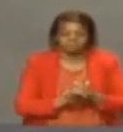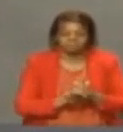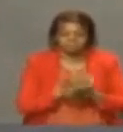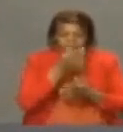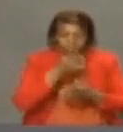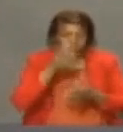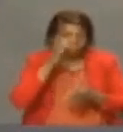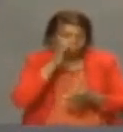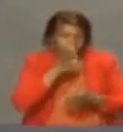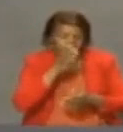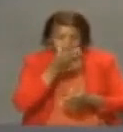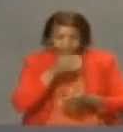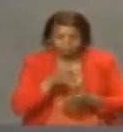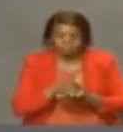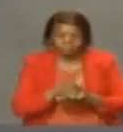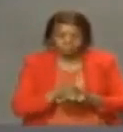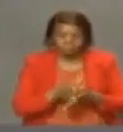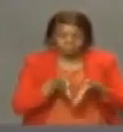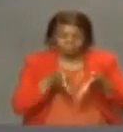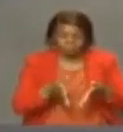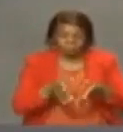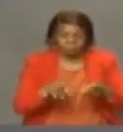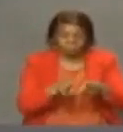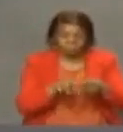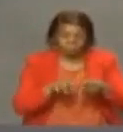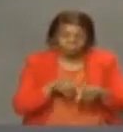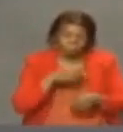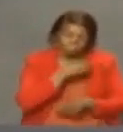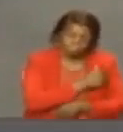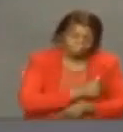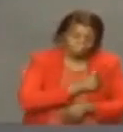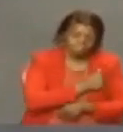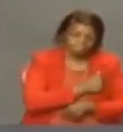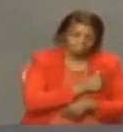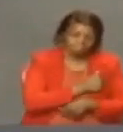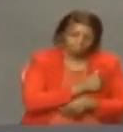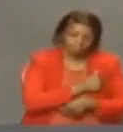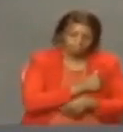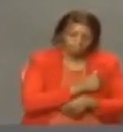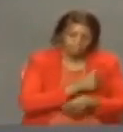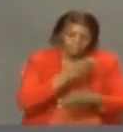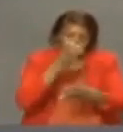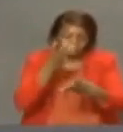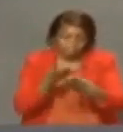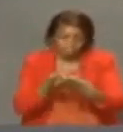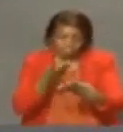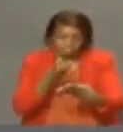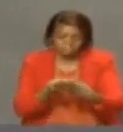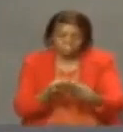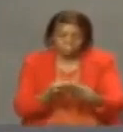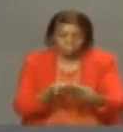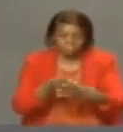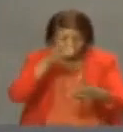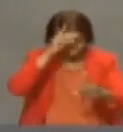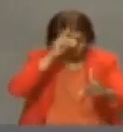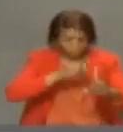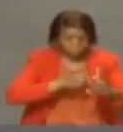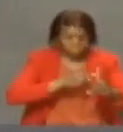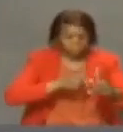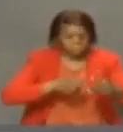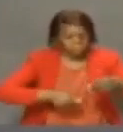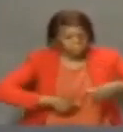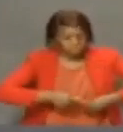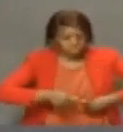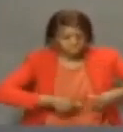detenções de jornalistas devidamente credenciados e no pleno exercício das suas funções